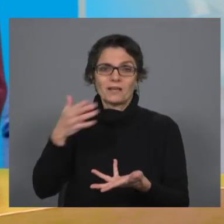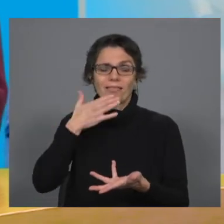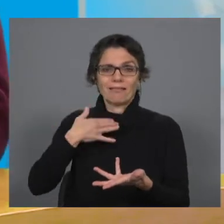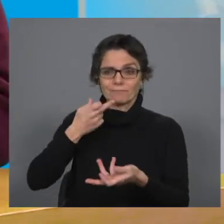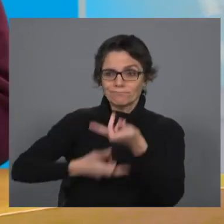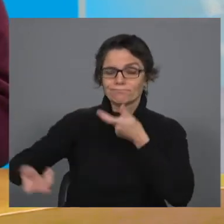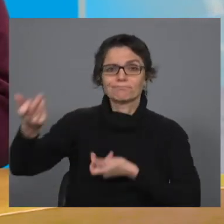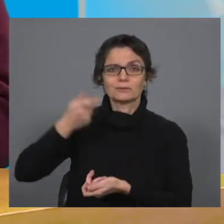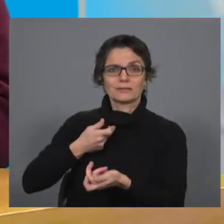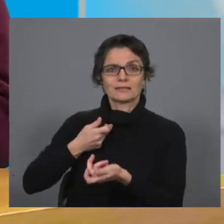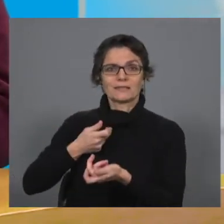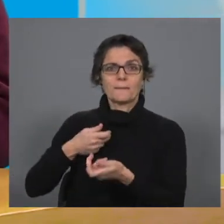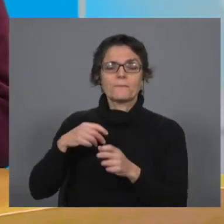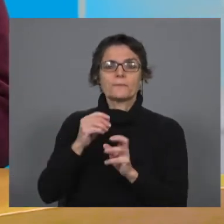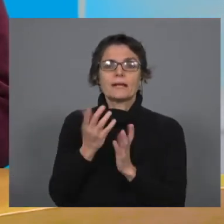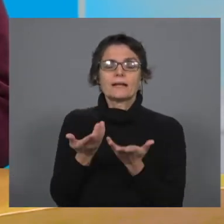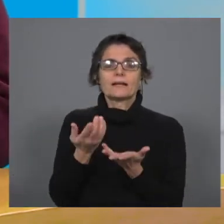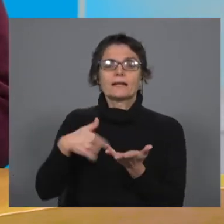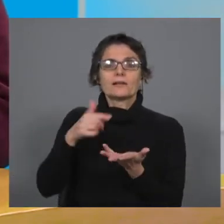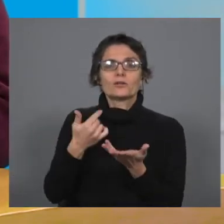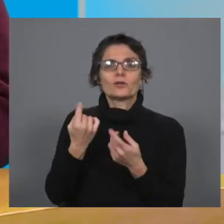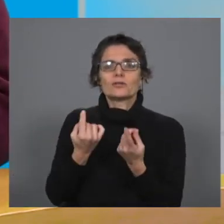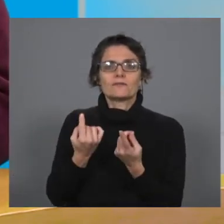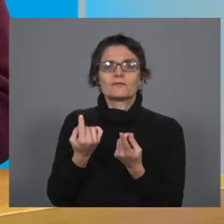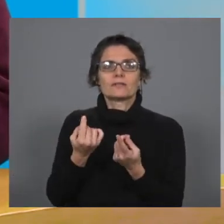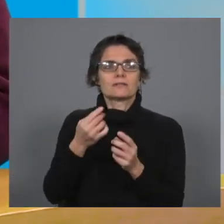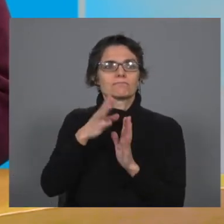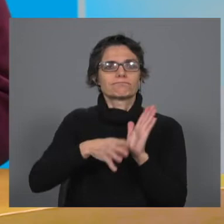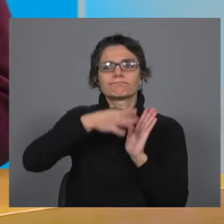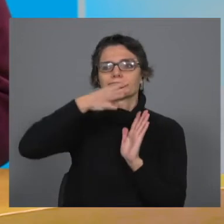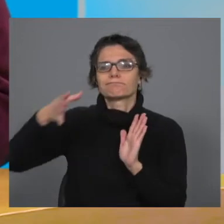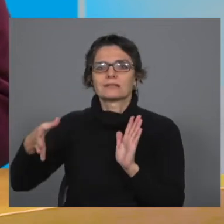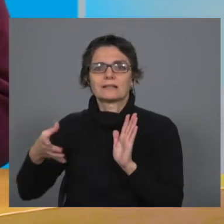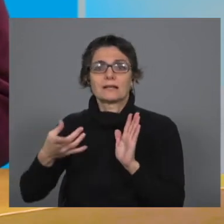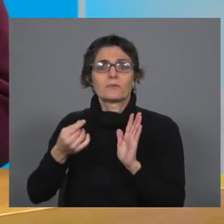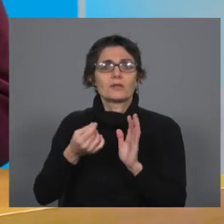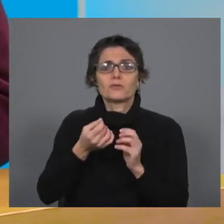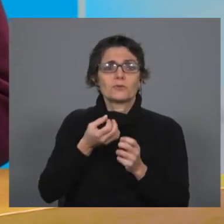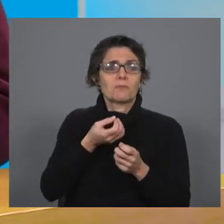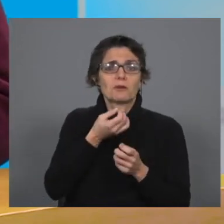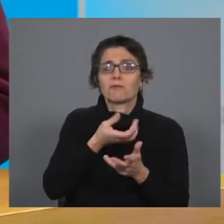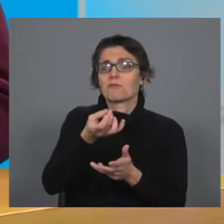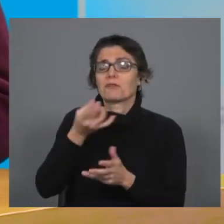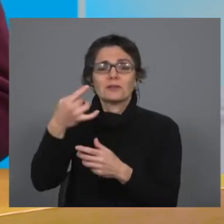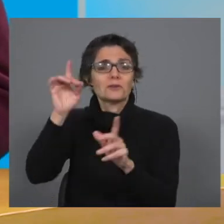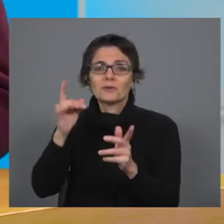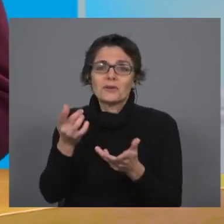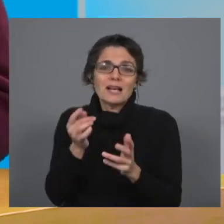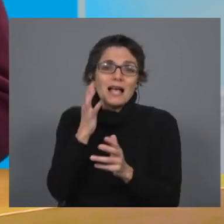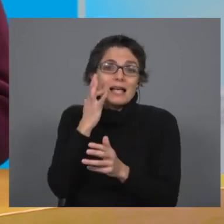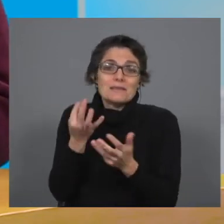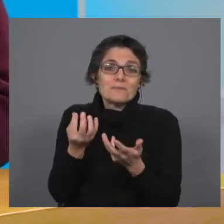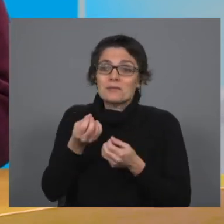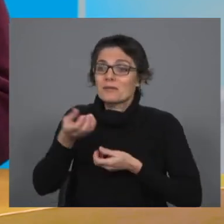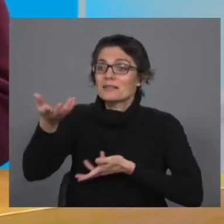enriquecer. E que, no fundo, quando vamos aqui, não estamos a fazer um favor a ninguém, estamos a ir, como propõem as próprias monjas de Gramsci, estamos a